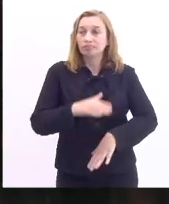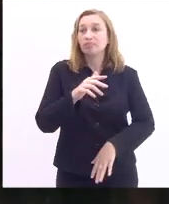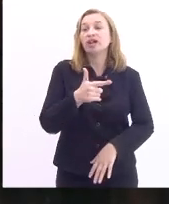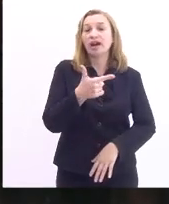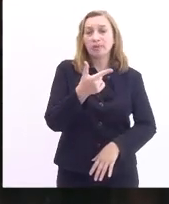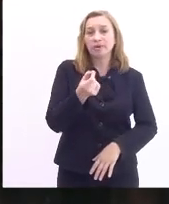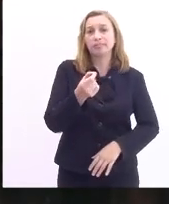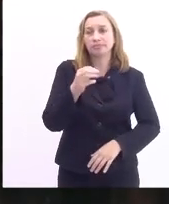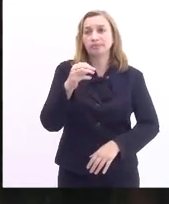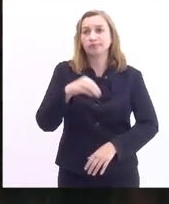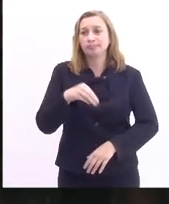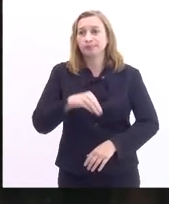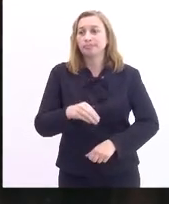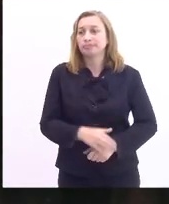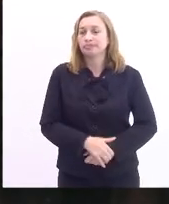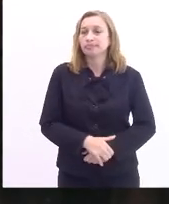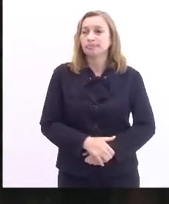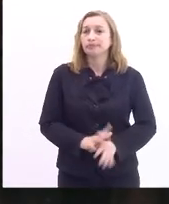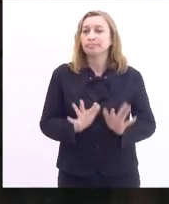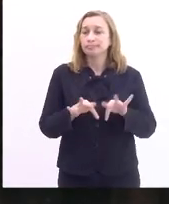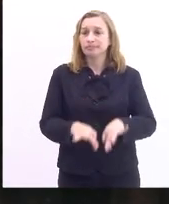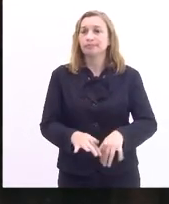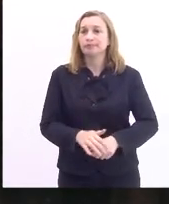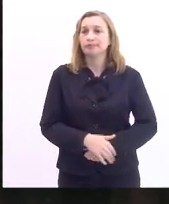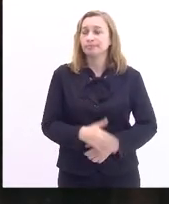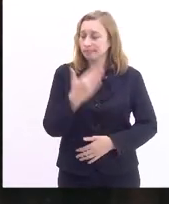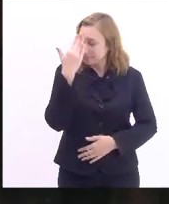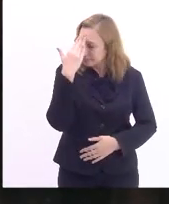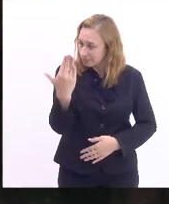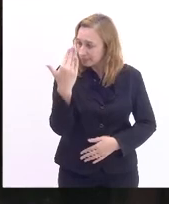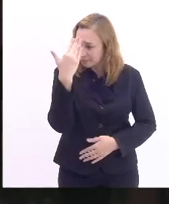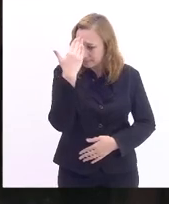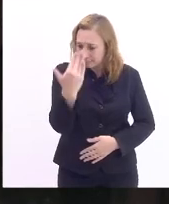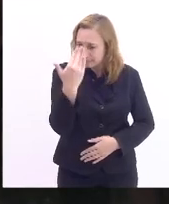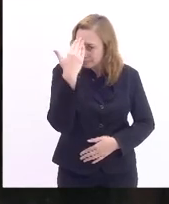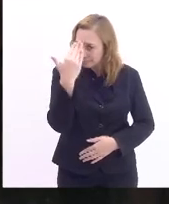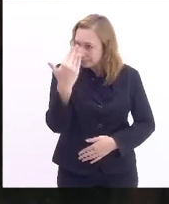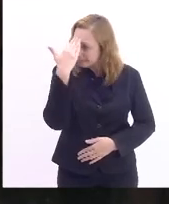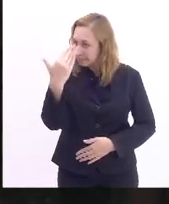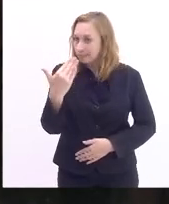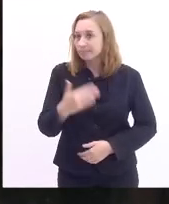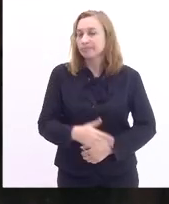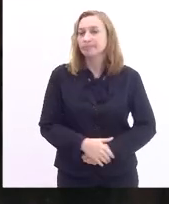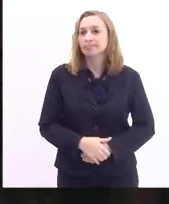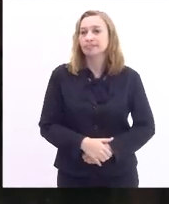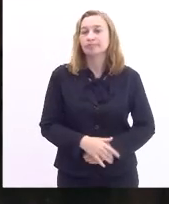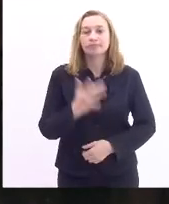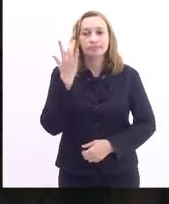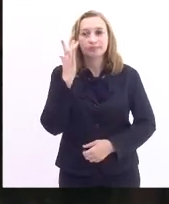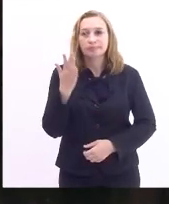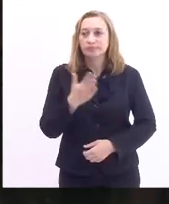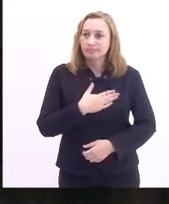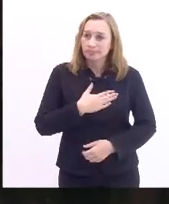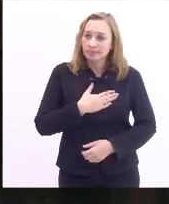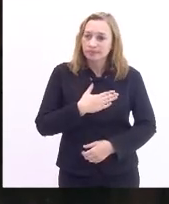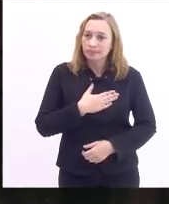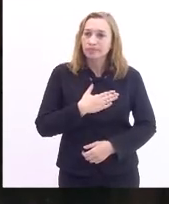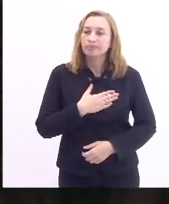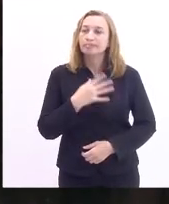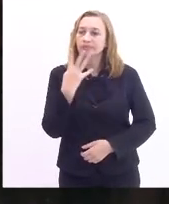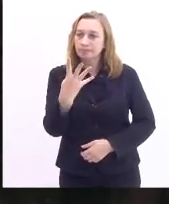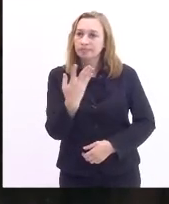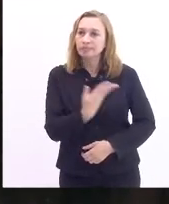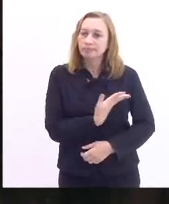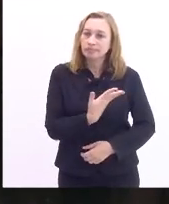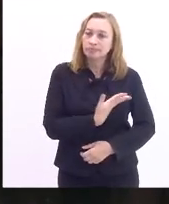mais de vídeo falando eu queria dizer terminando o seguinte a minha gratidão gratidão gratidão mesmo eu acho que minha e dos compra